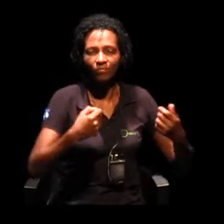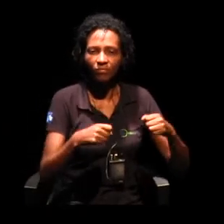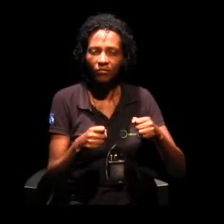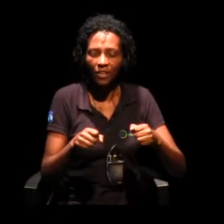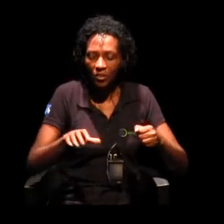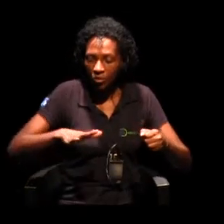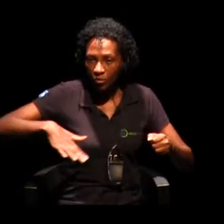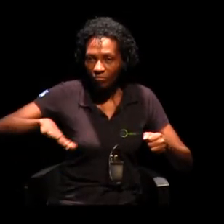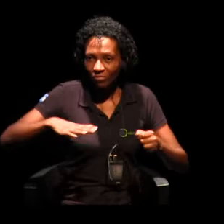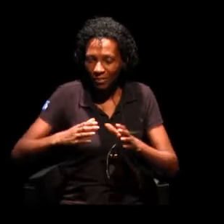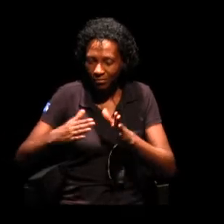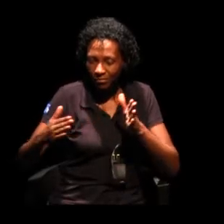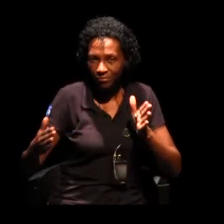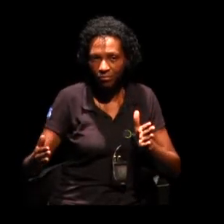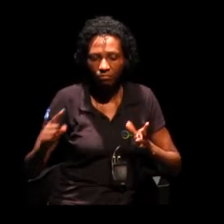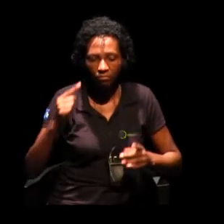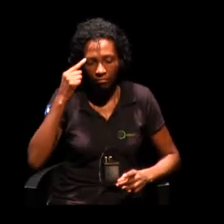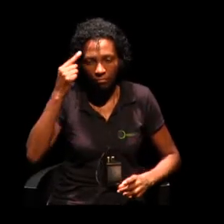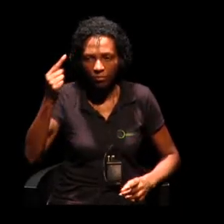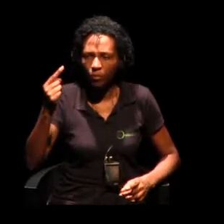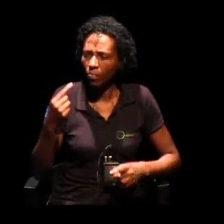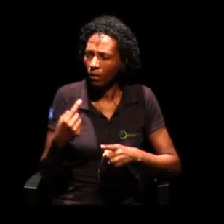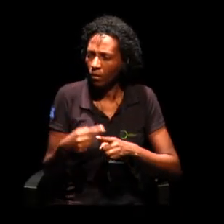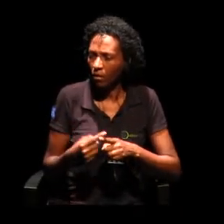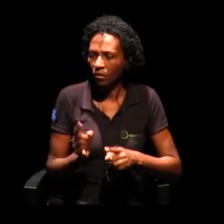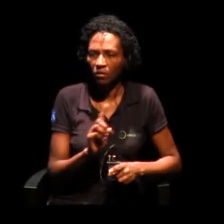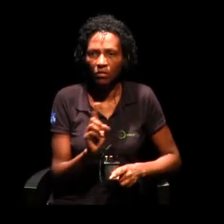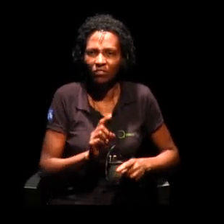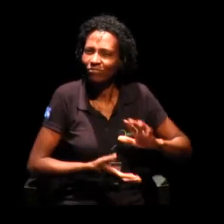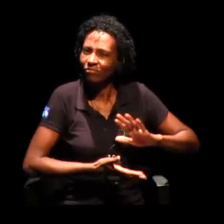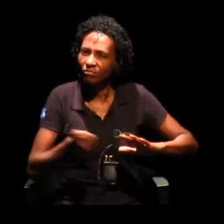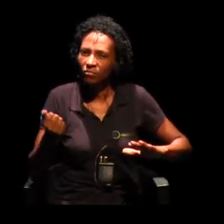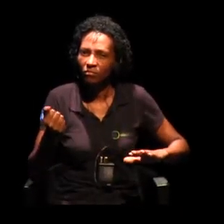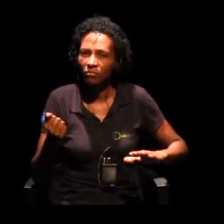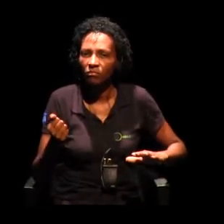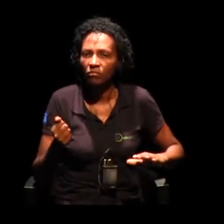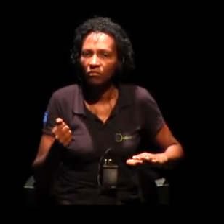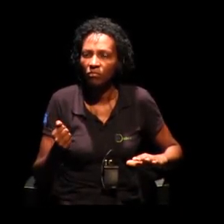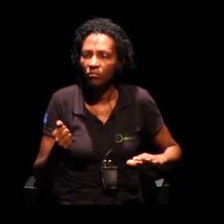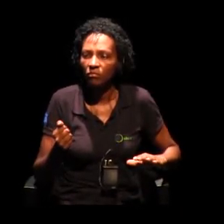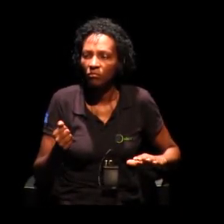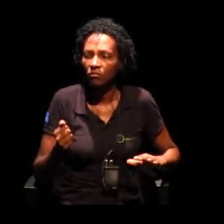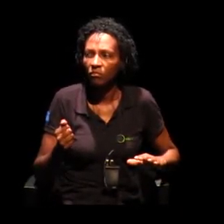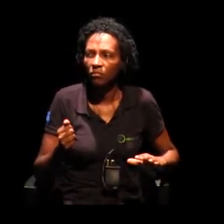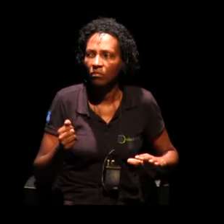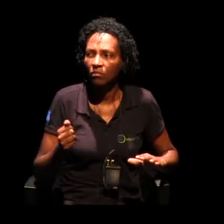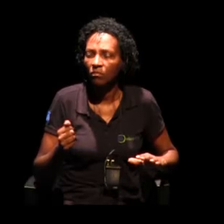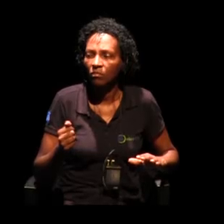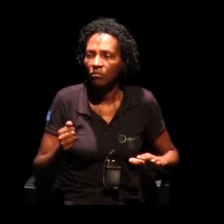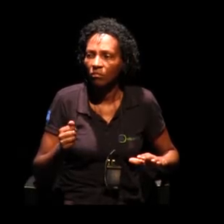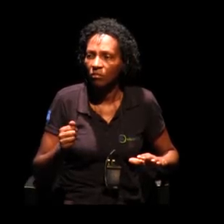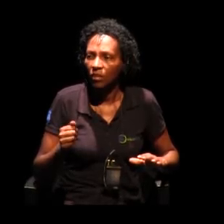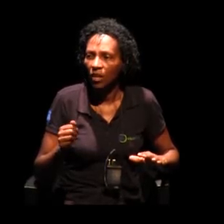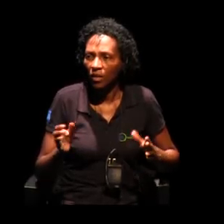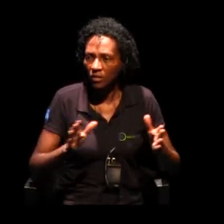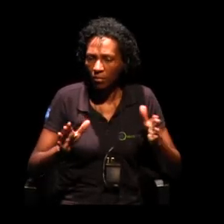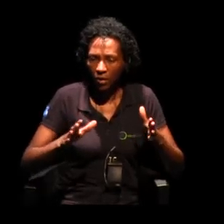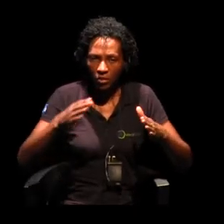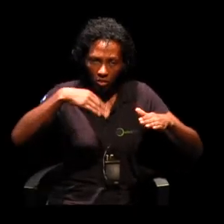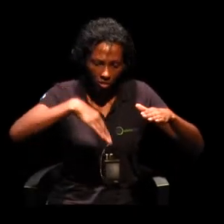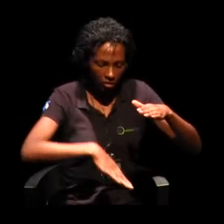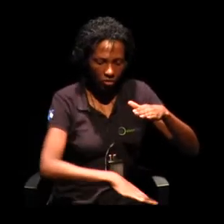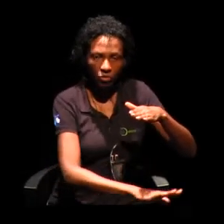estrutura. Então, necessitamos de espaço. Então, pensamos, por que não tirar a